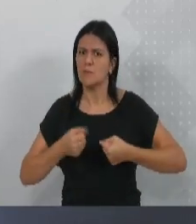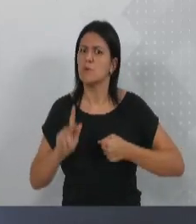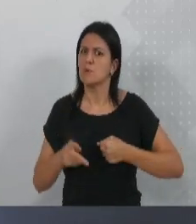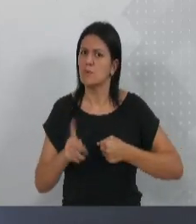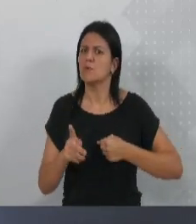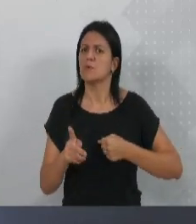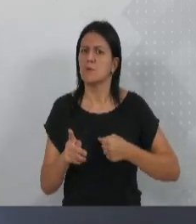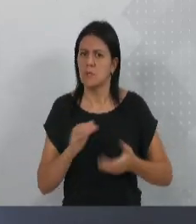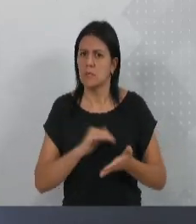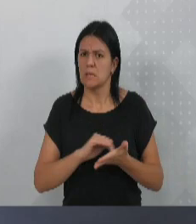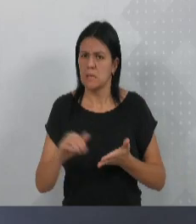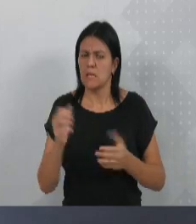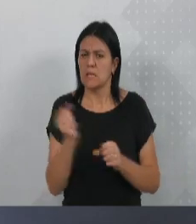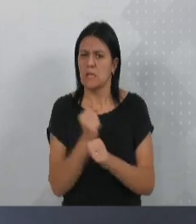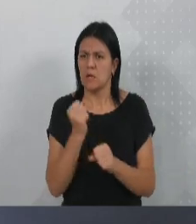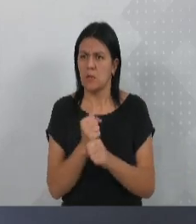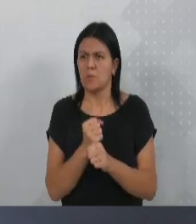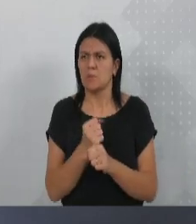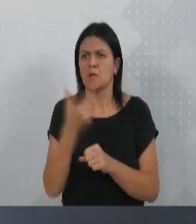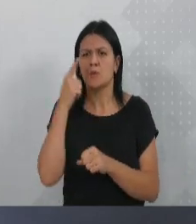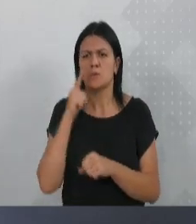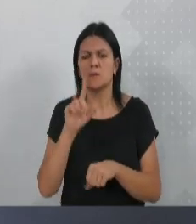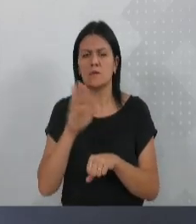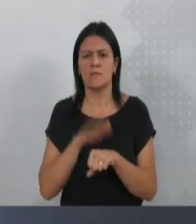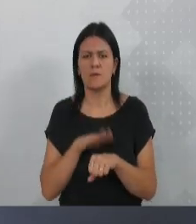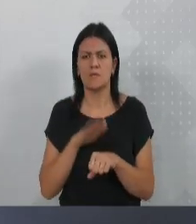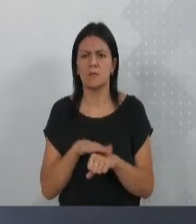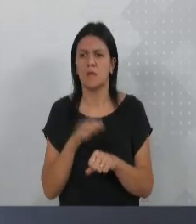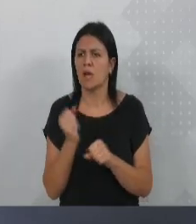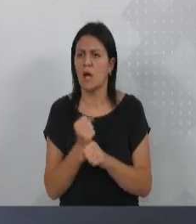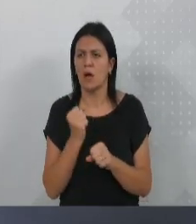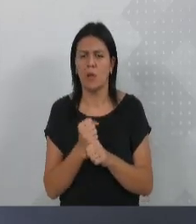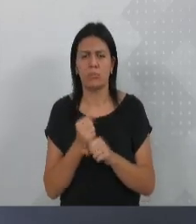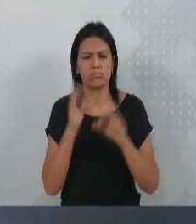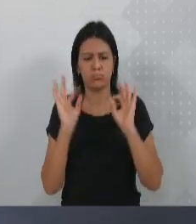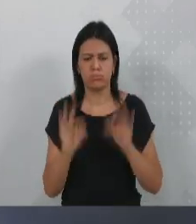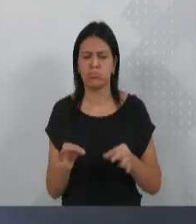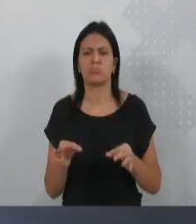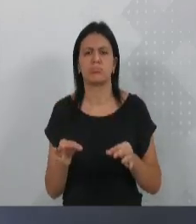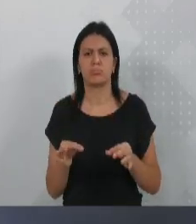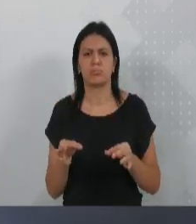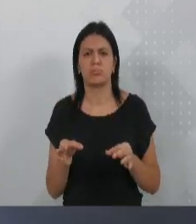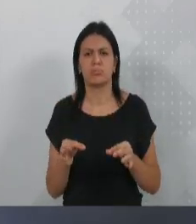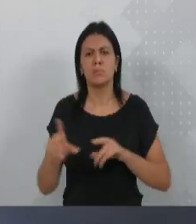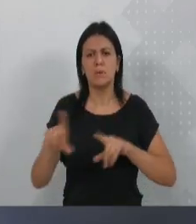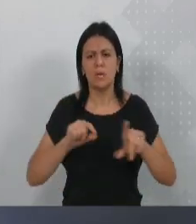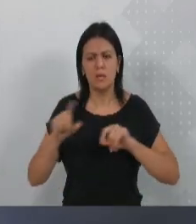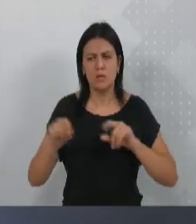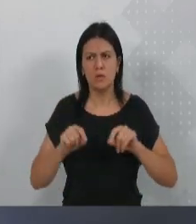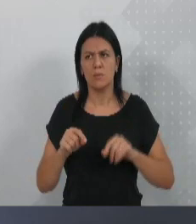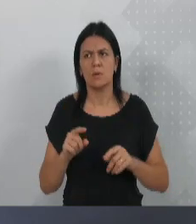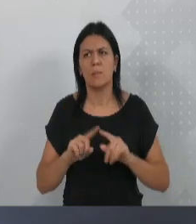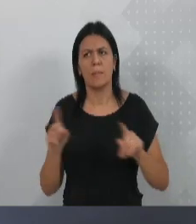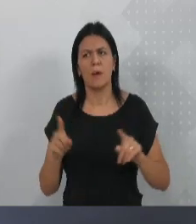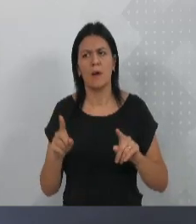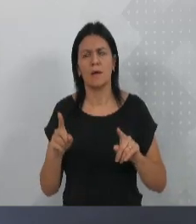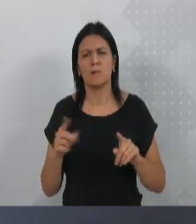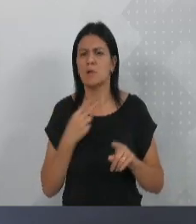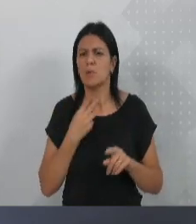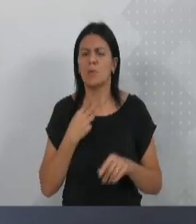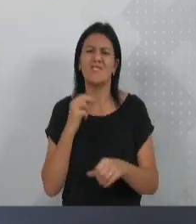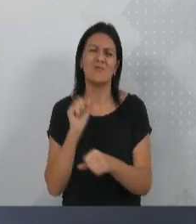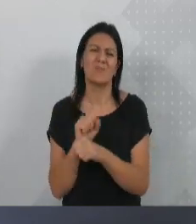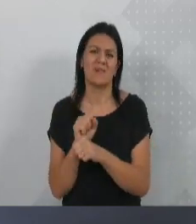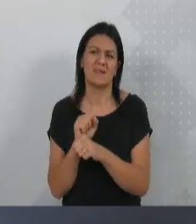eh de obras para que se faça a obra do jeito que tem que ser feita da alternativa que tem que ser feita mas que não se pare muito